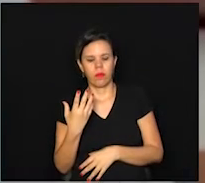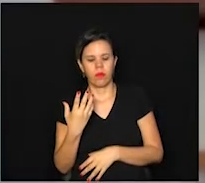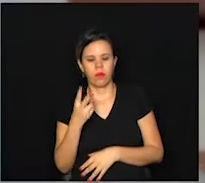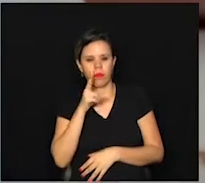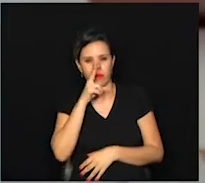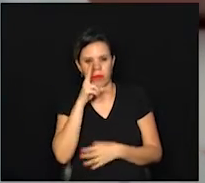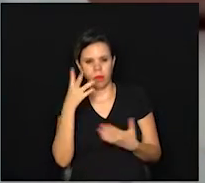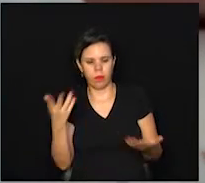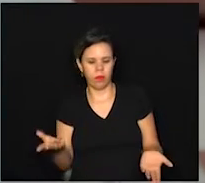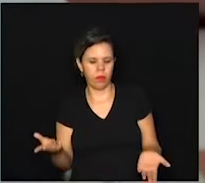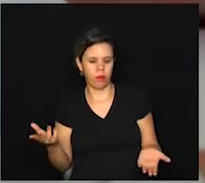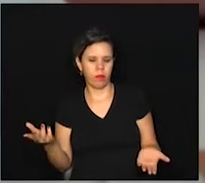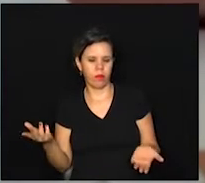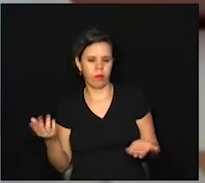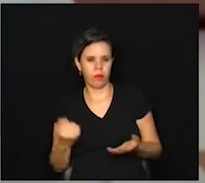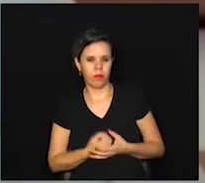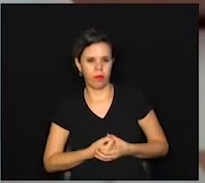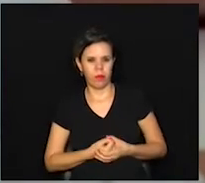intensa,